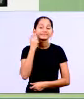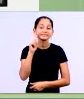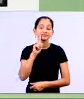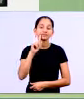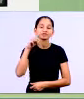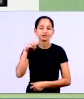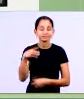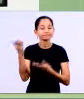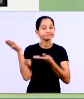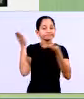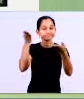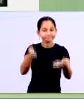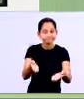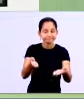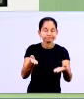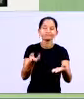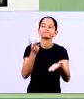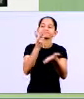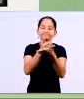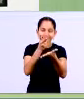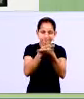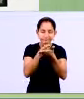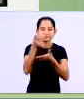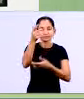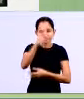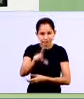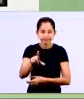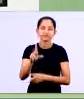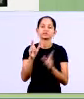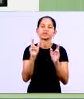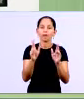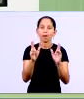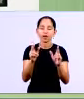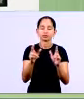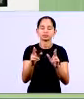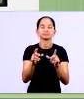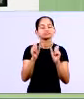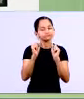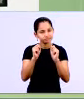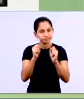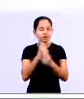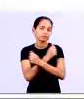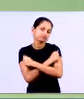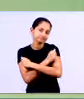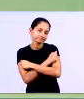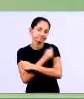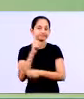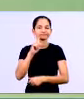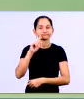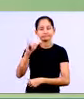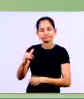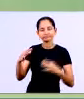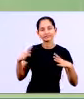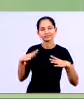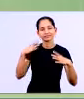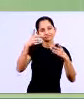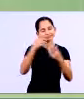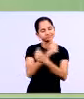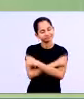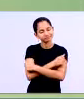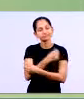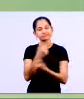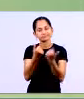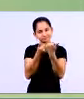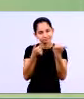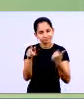Seja bem-vindo a Guajará-Mirim. O hífen tá certinho aqui, Guajará-Mirim também. Aí um abraço pro pessoal de Guajará, o Denise, as meninas.